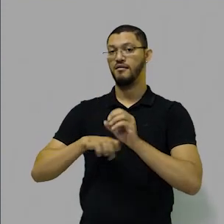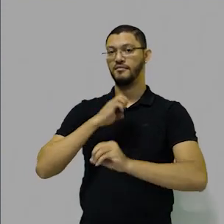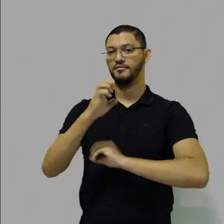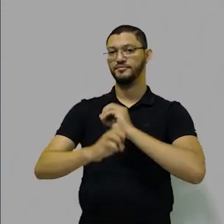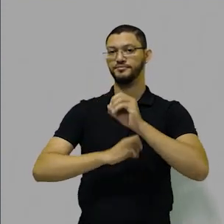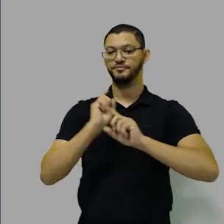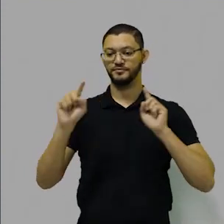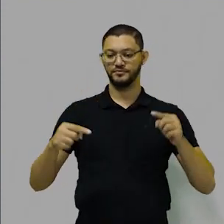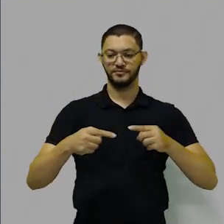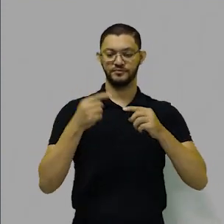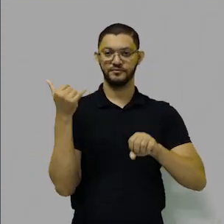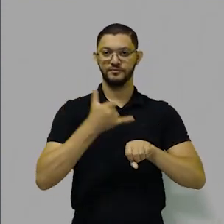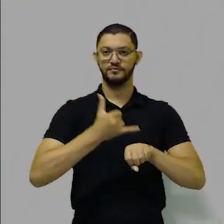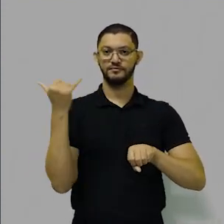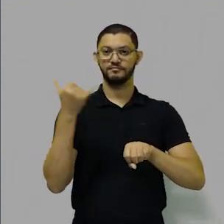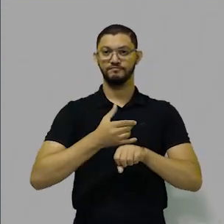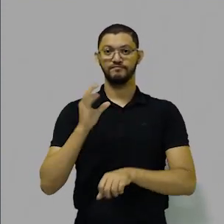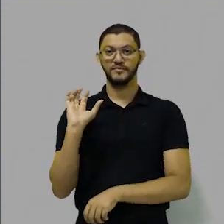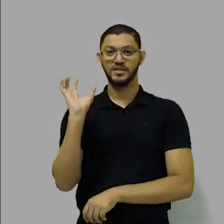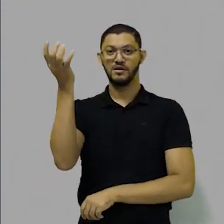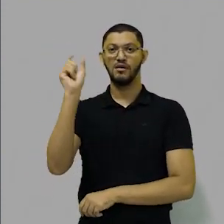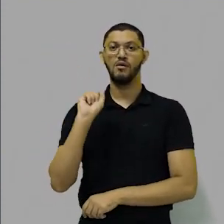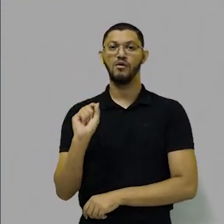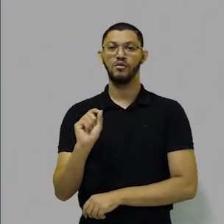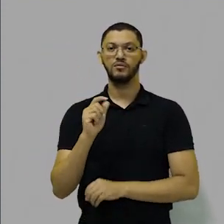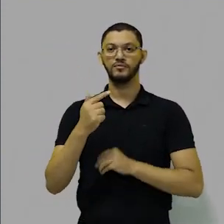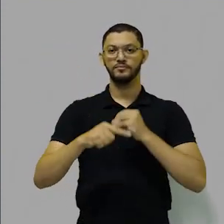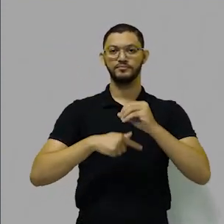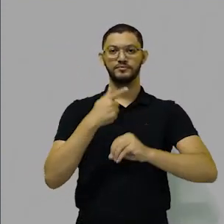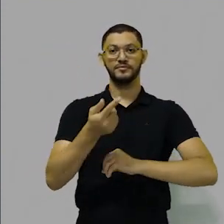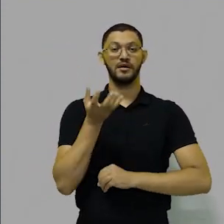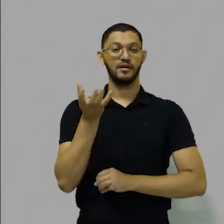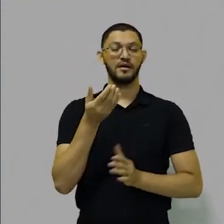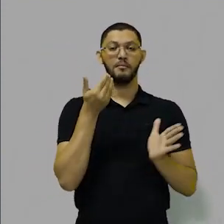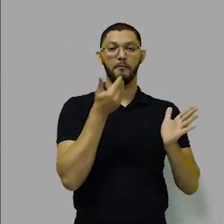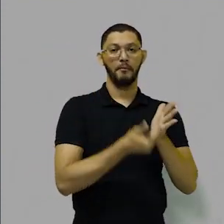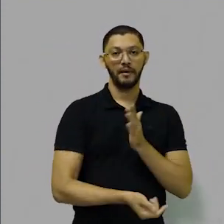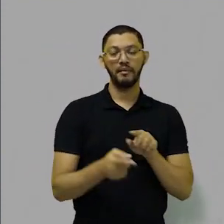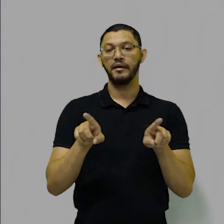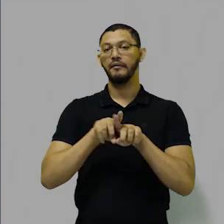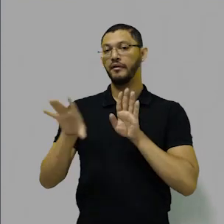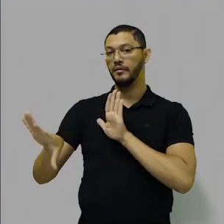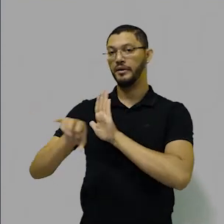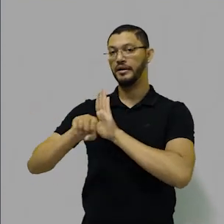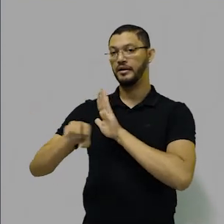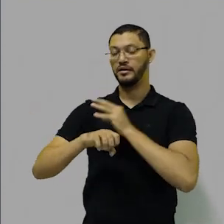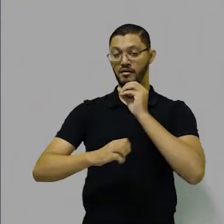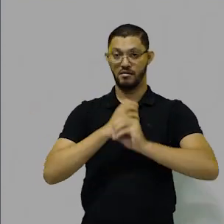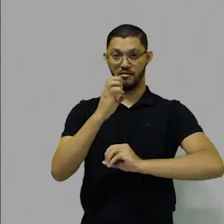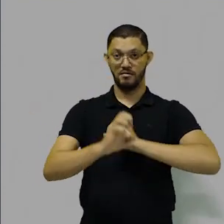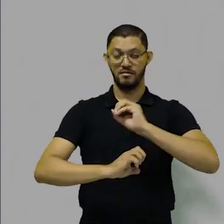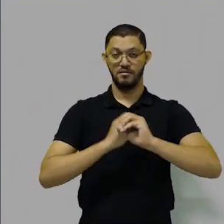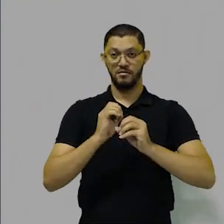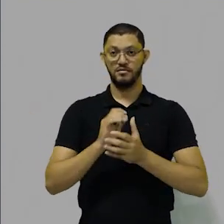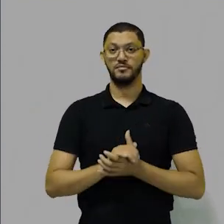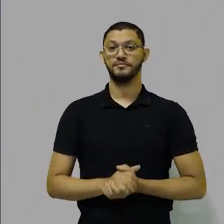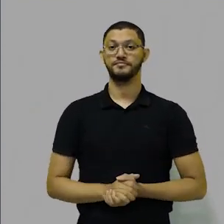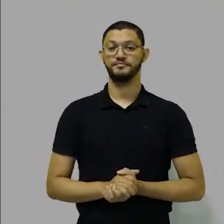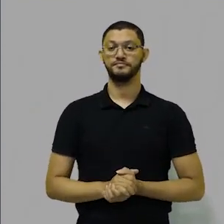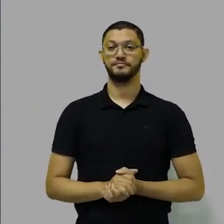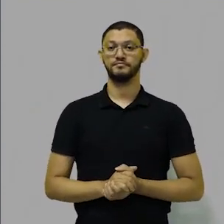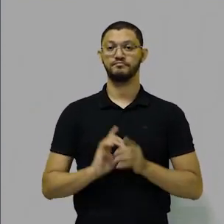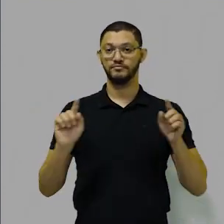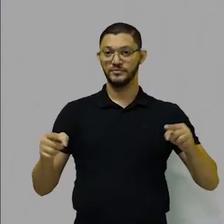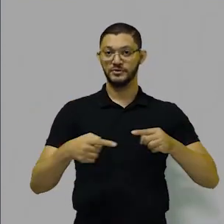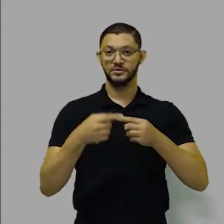Como a ligação iônica acontece com átomos que querem perder e átomos que querem ganhar elétrons, então,